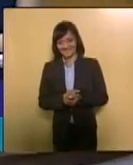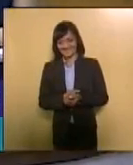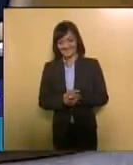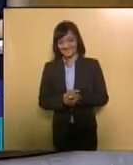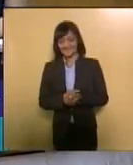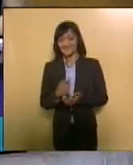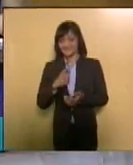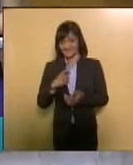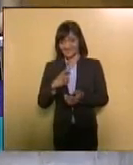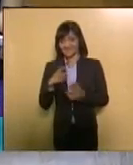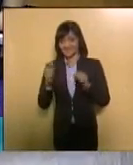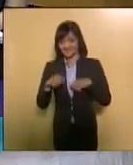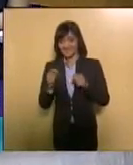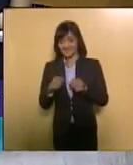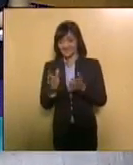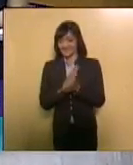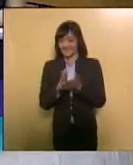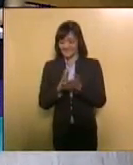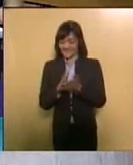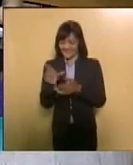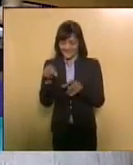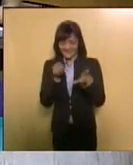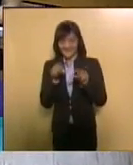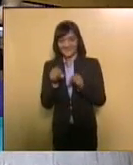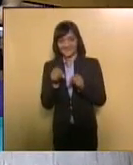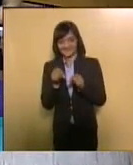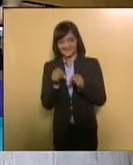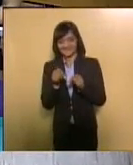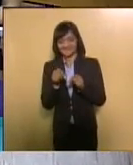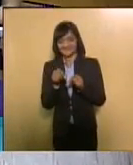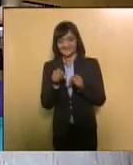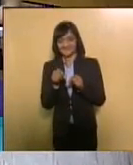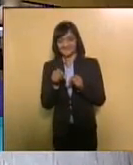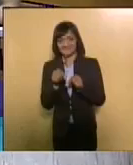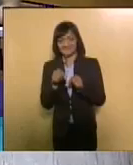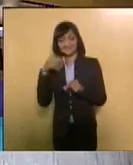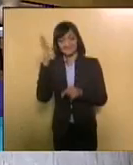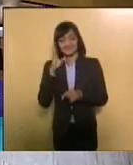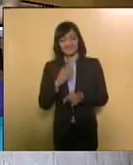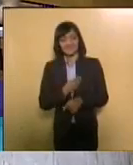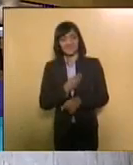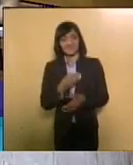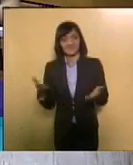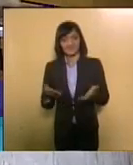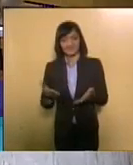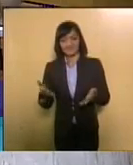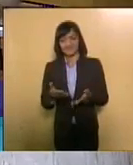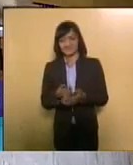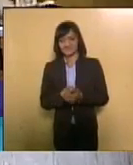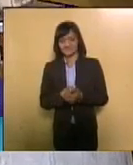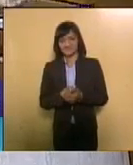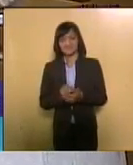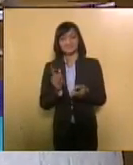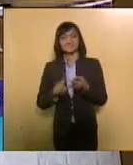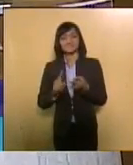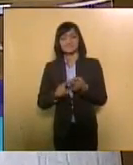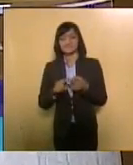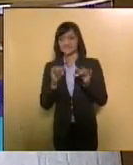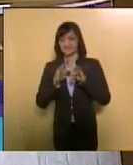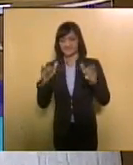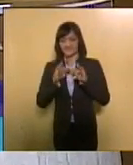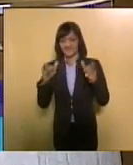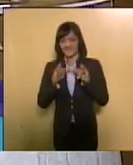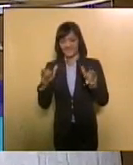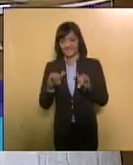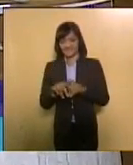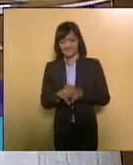caminhos a serem seguidos pra gente Superar Essa barbar e essa tragédia que o Brasil vive hoje também para divulgação do atas a gente